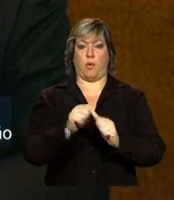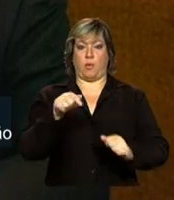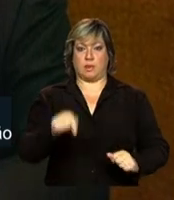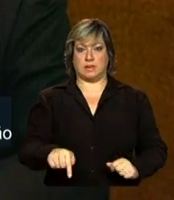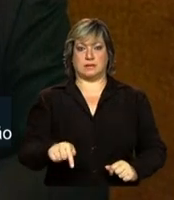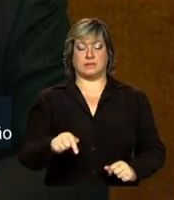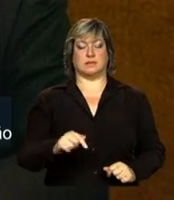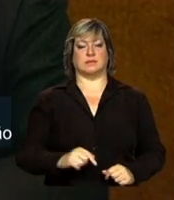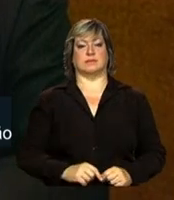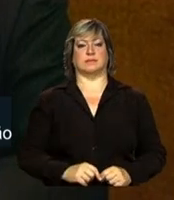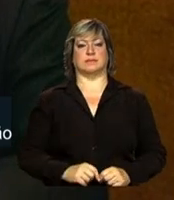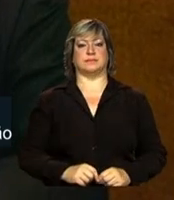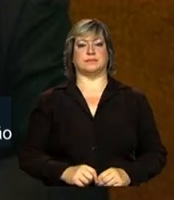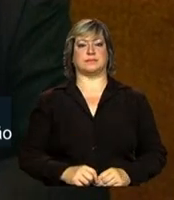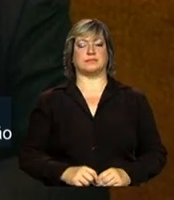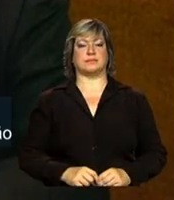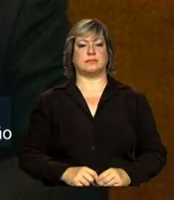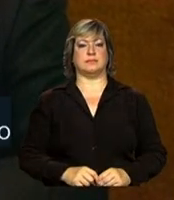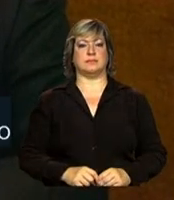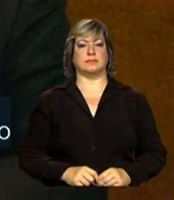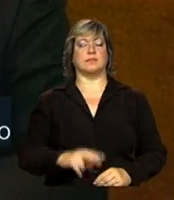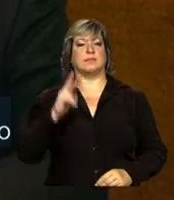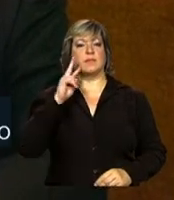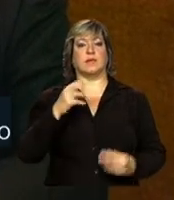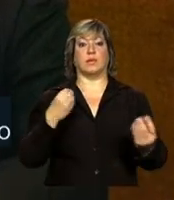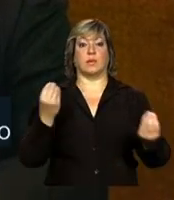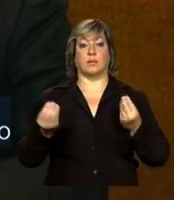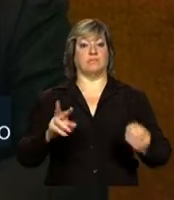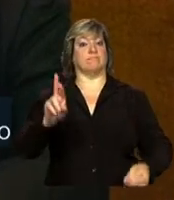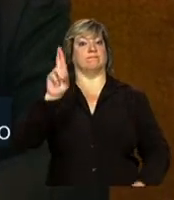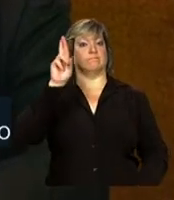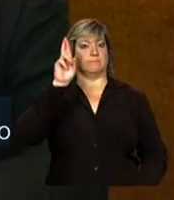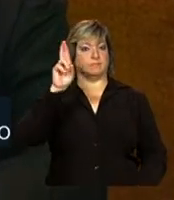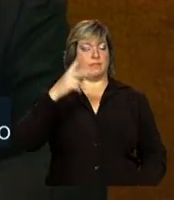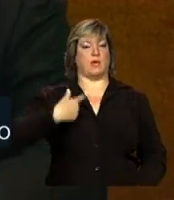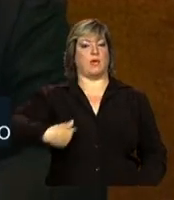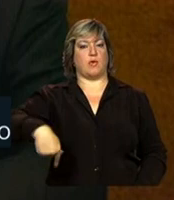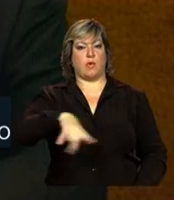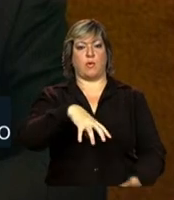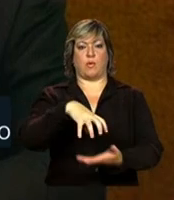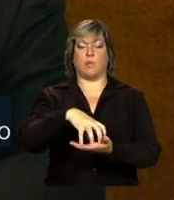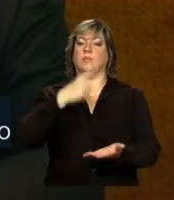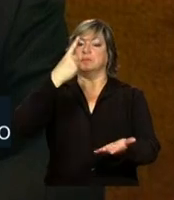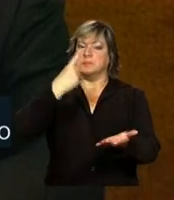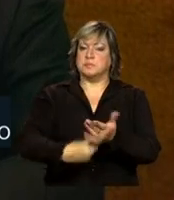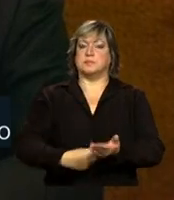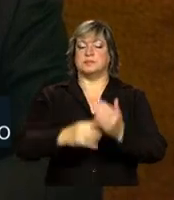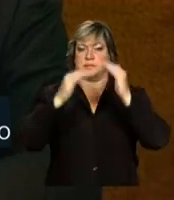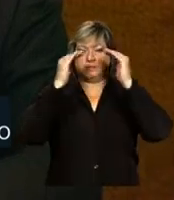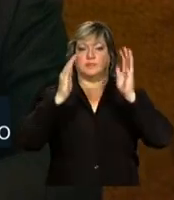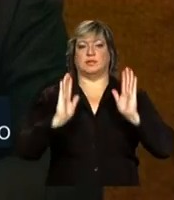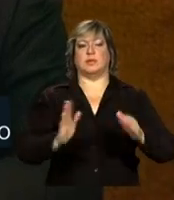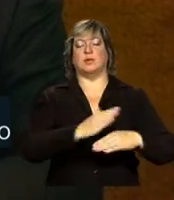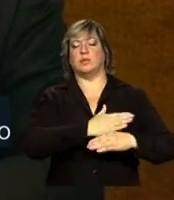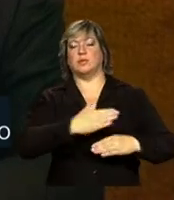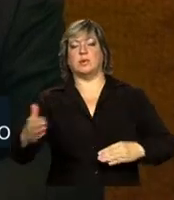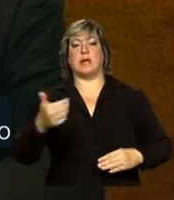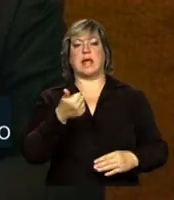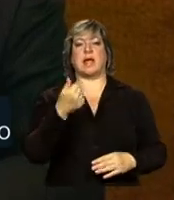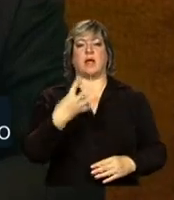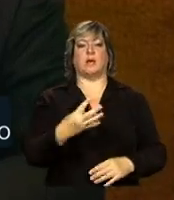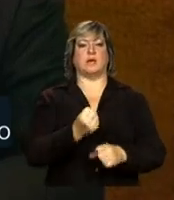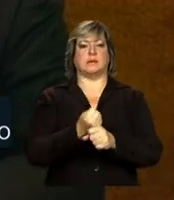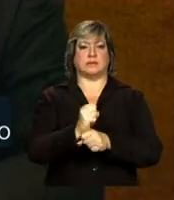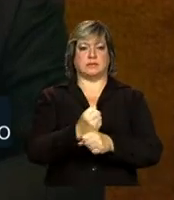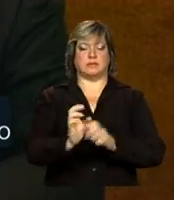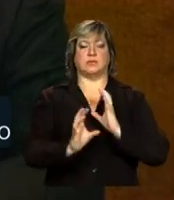a a missão da nossa entidade sendo cumprida ao longo desses 14 anos em que